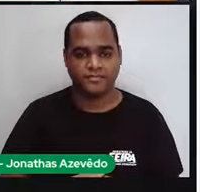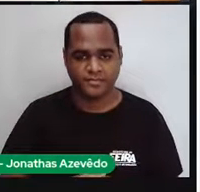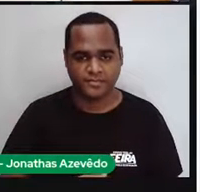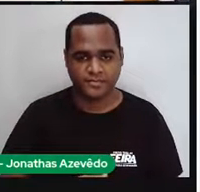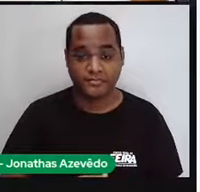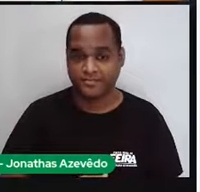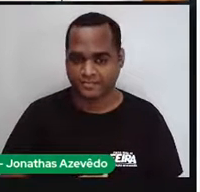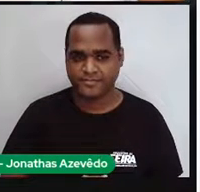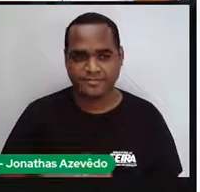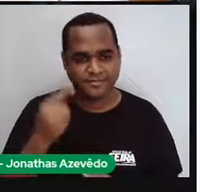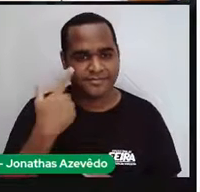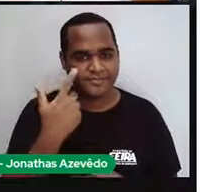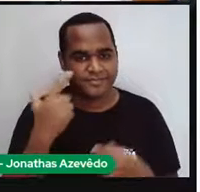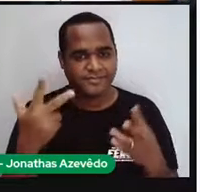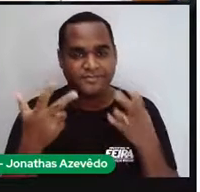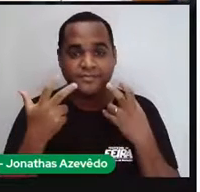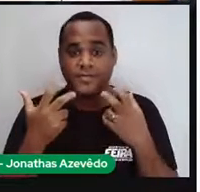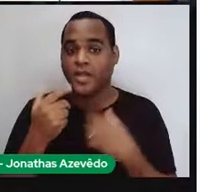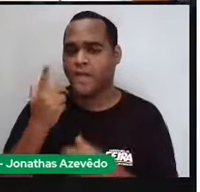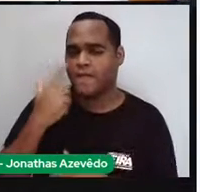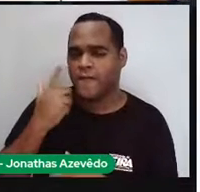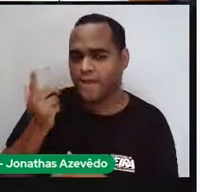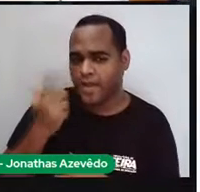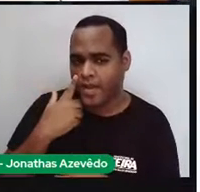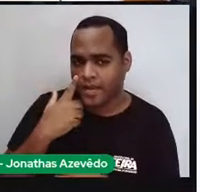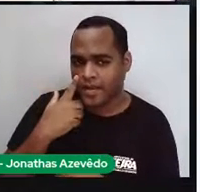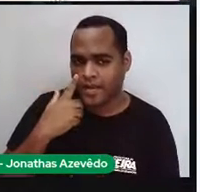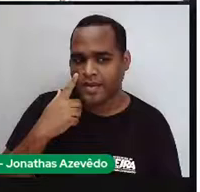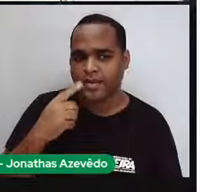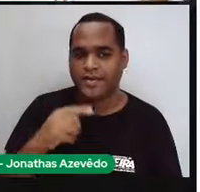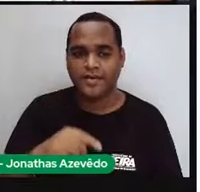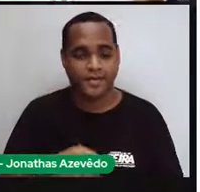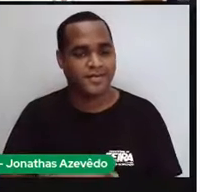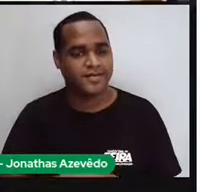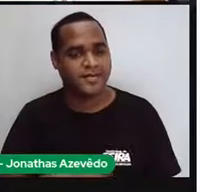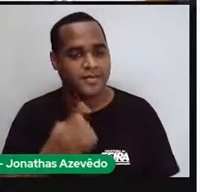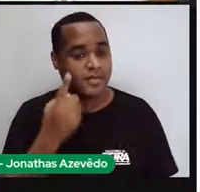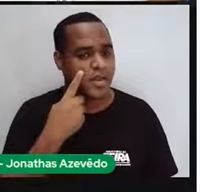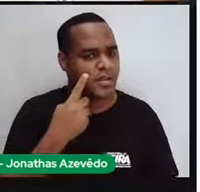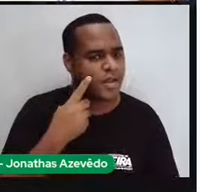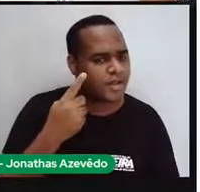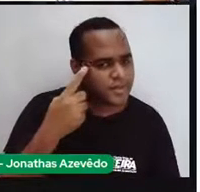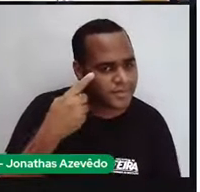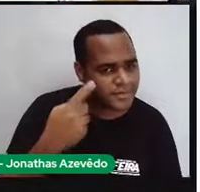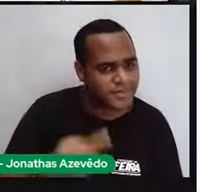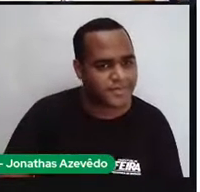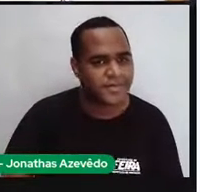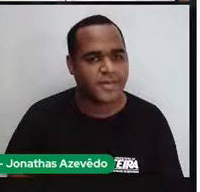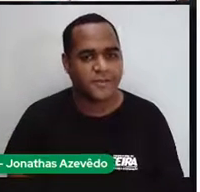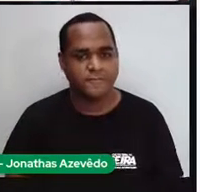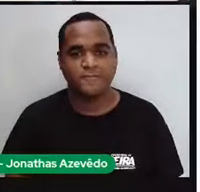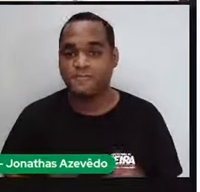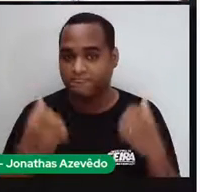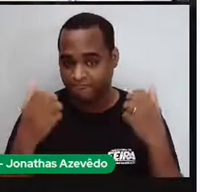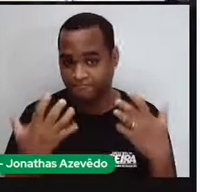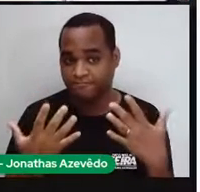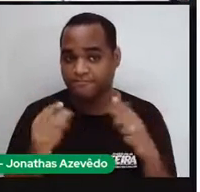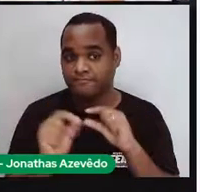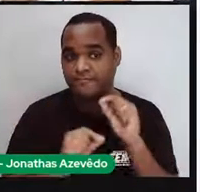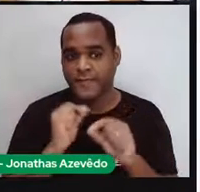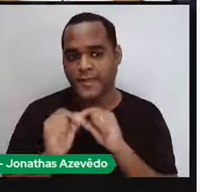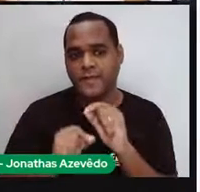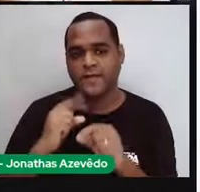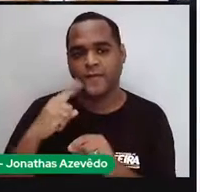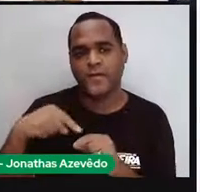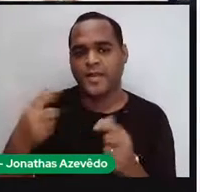e pega a visão aí tá ligado tá ligada como a gente acabou de ver